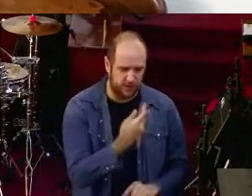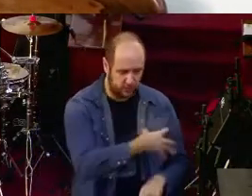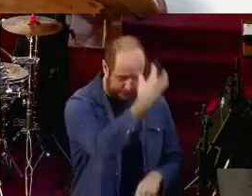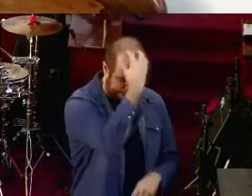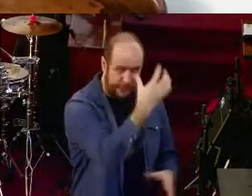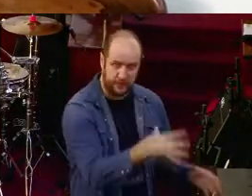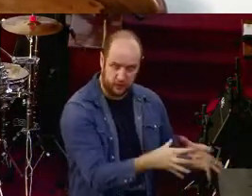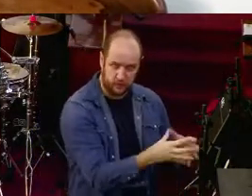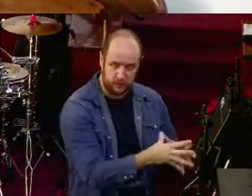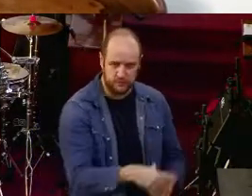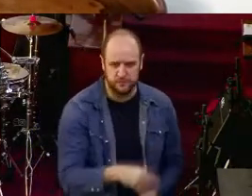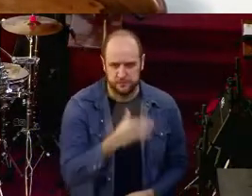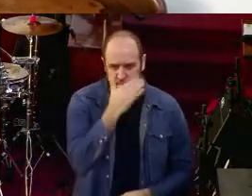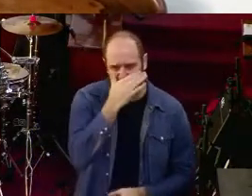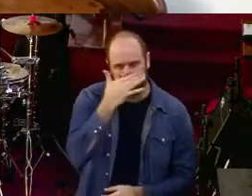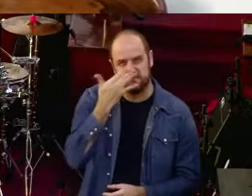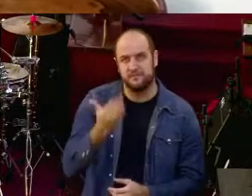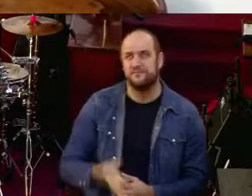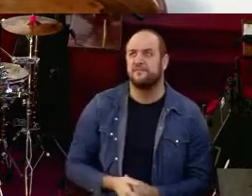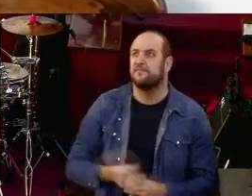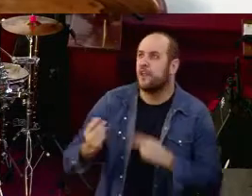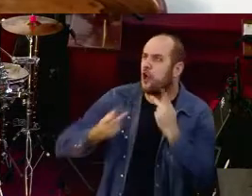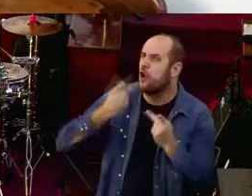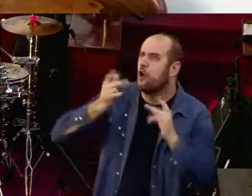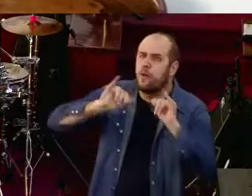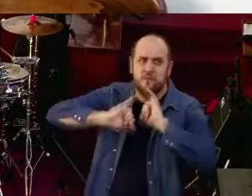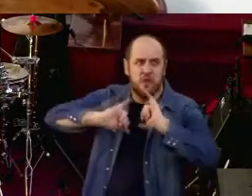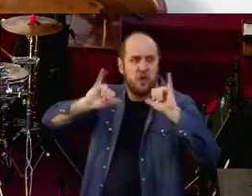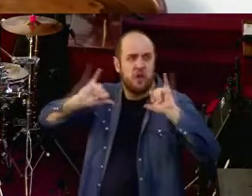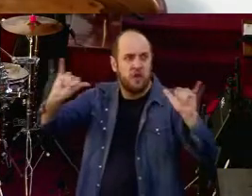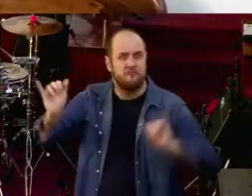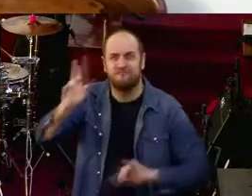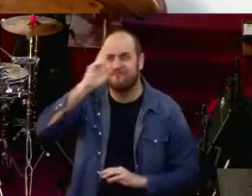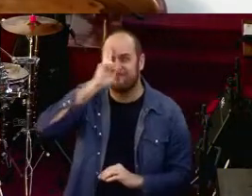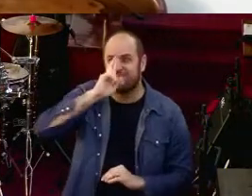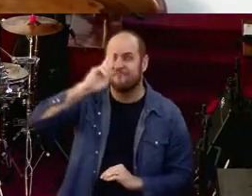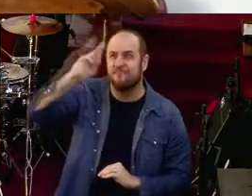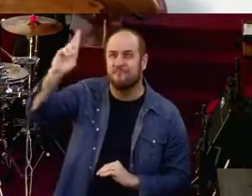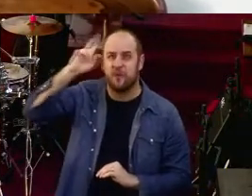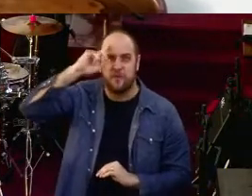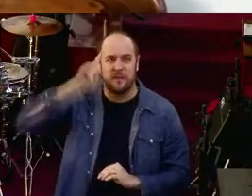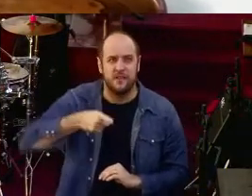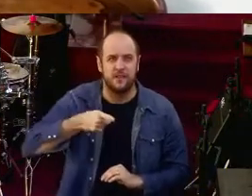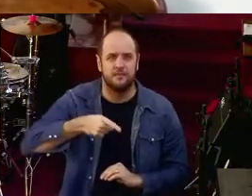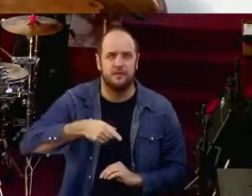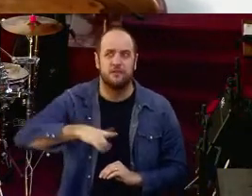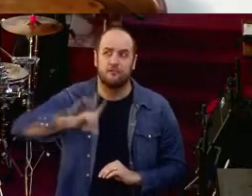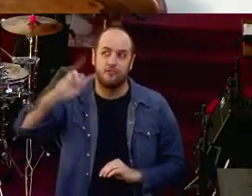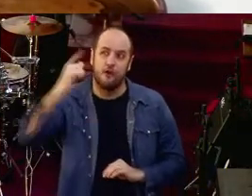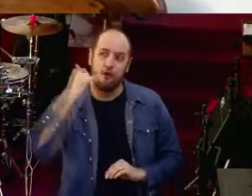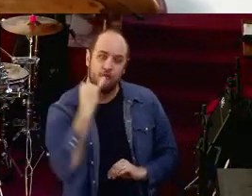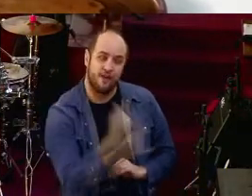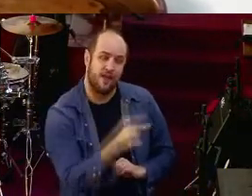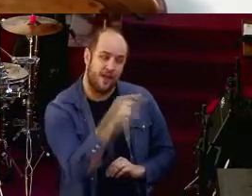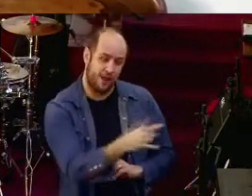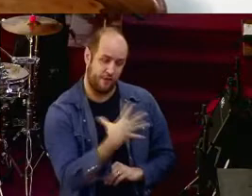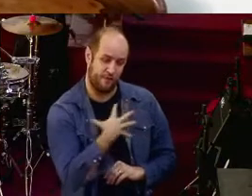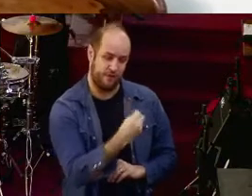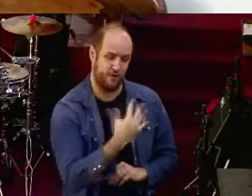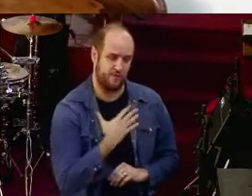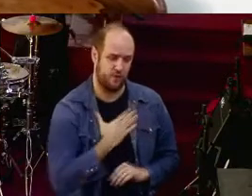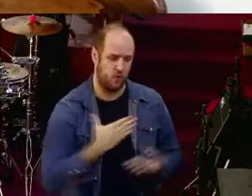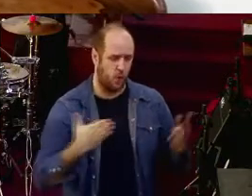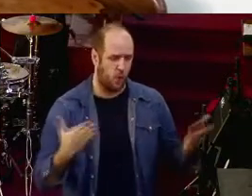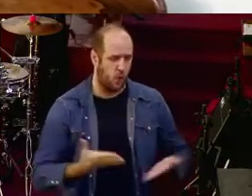7, proclamarei o decreto do Senhor. Ele disse: tu és meu filho, eu hoje te